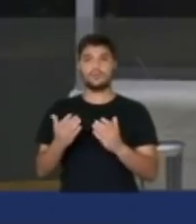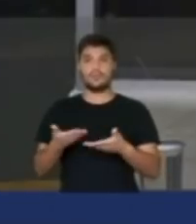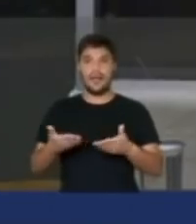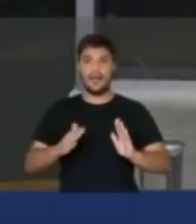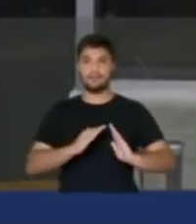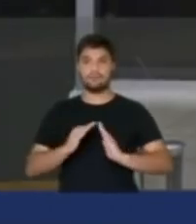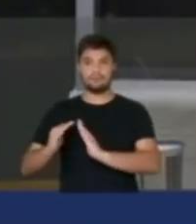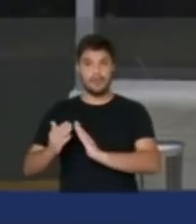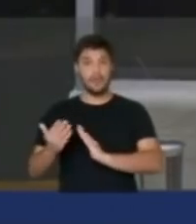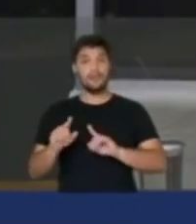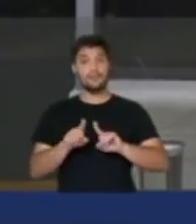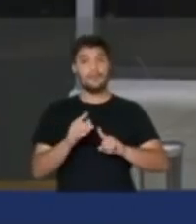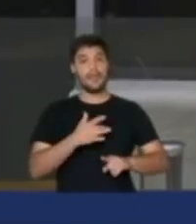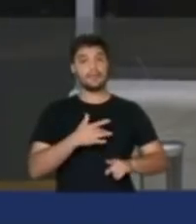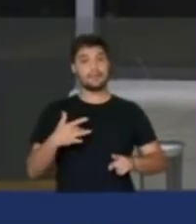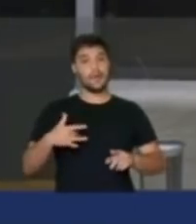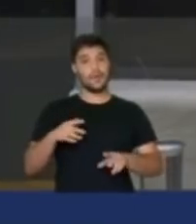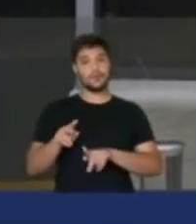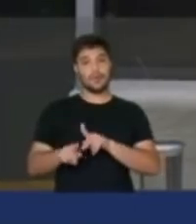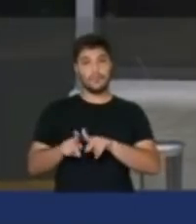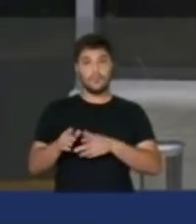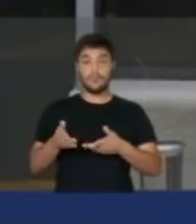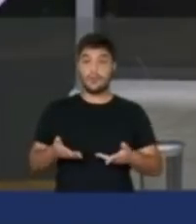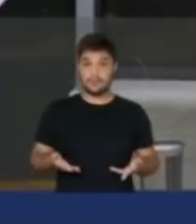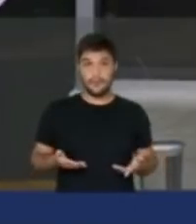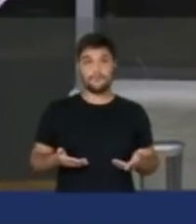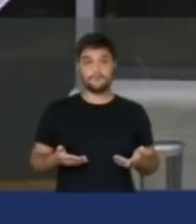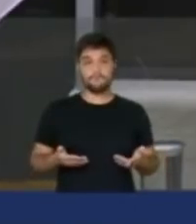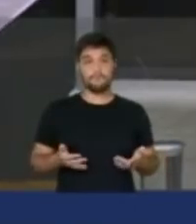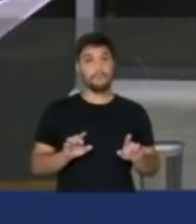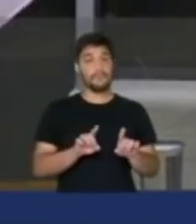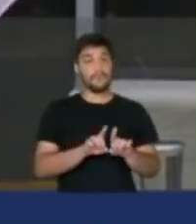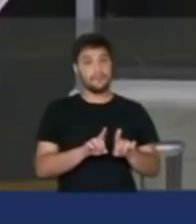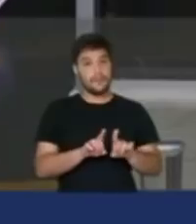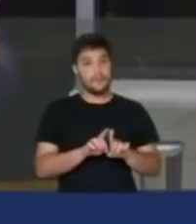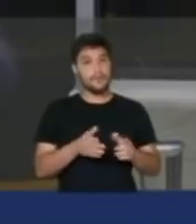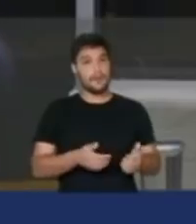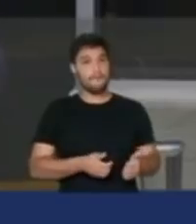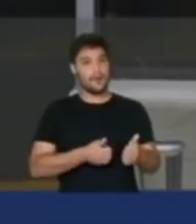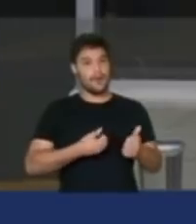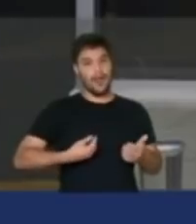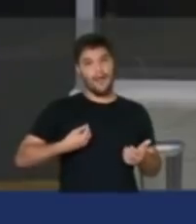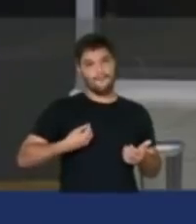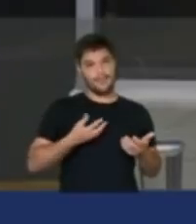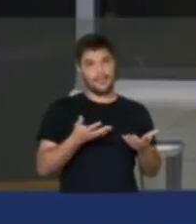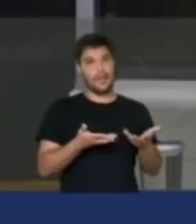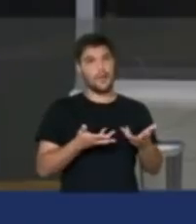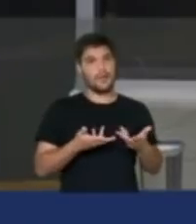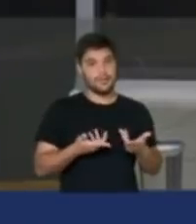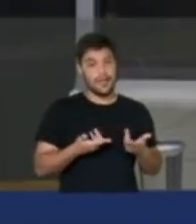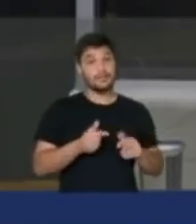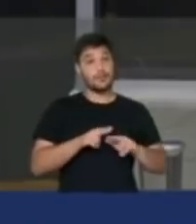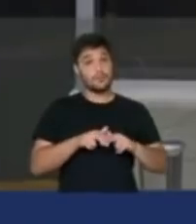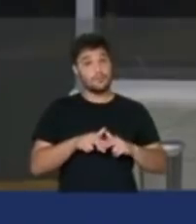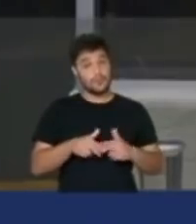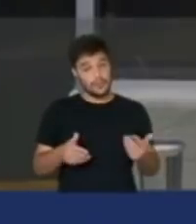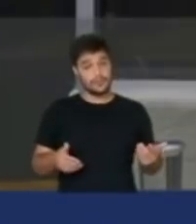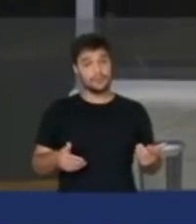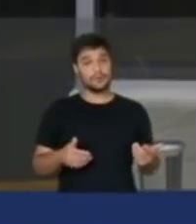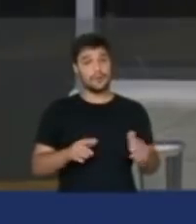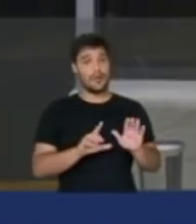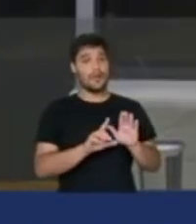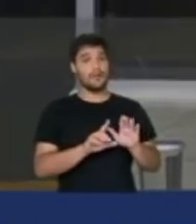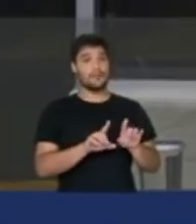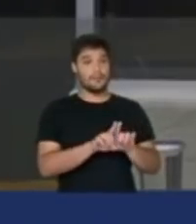da saúde pública e, consequentemente, para melhorar a vida e a qualidade de vida. É por isso que, além dos